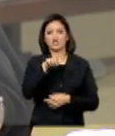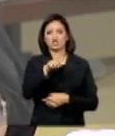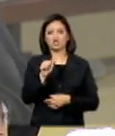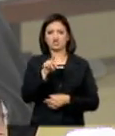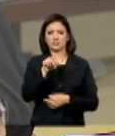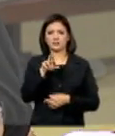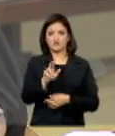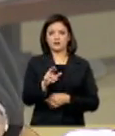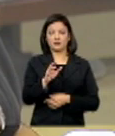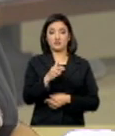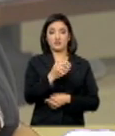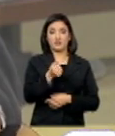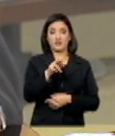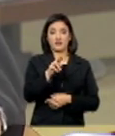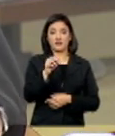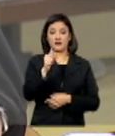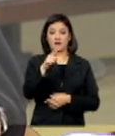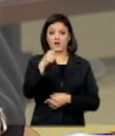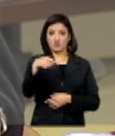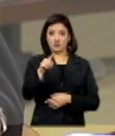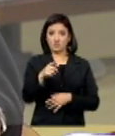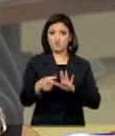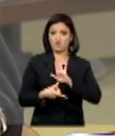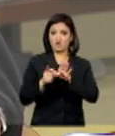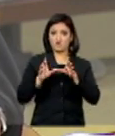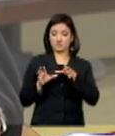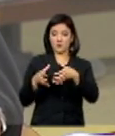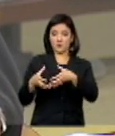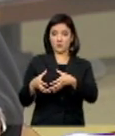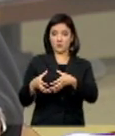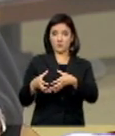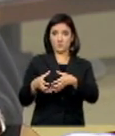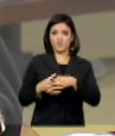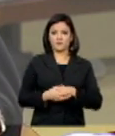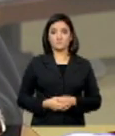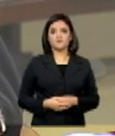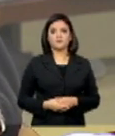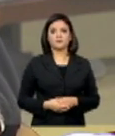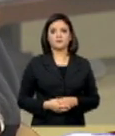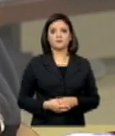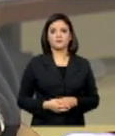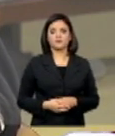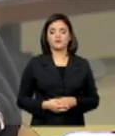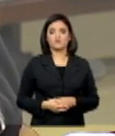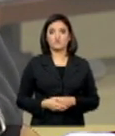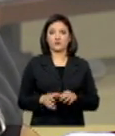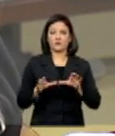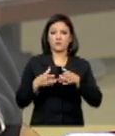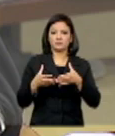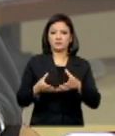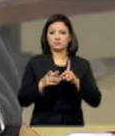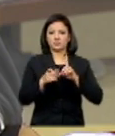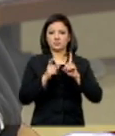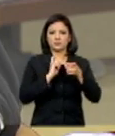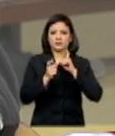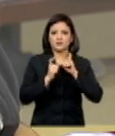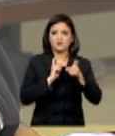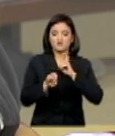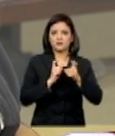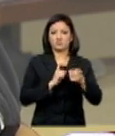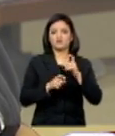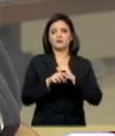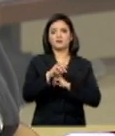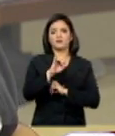pertencem a comunidades da área administrativa da uerj